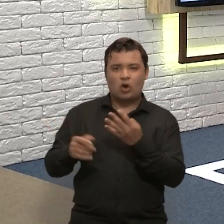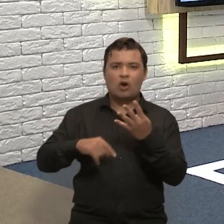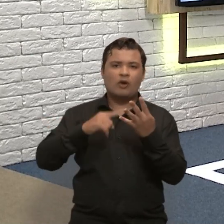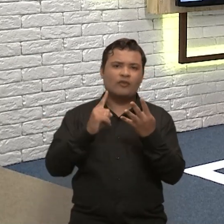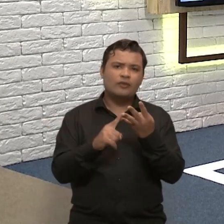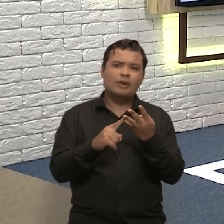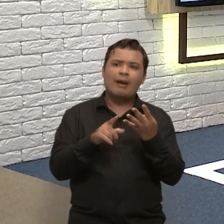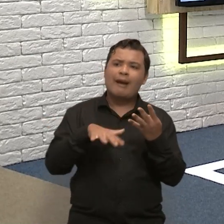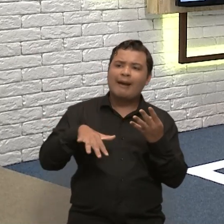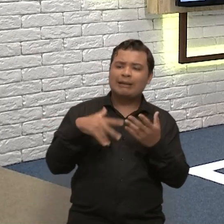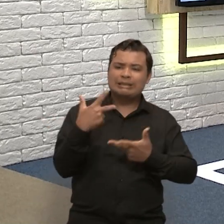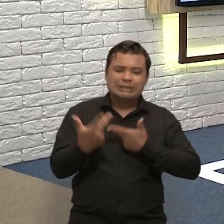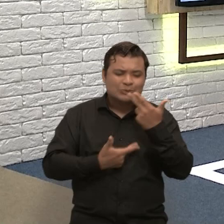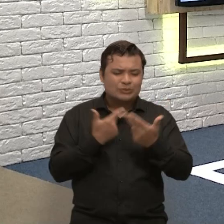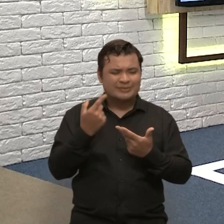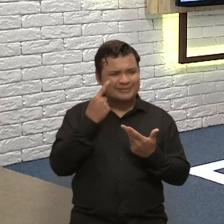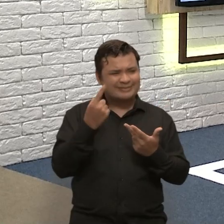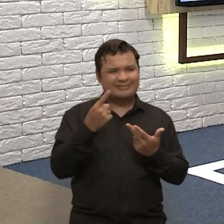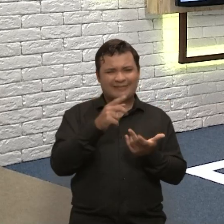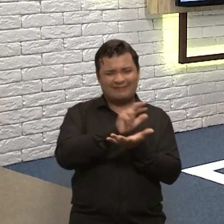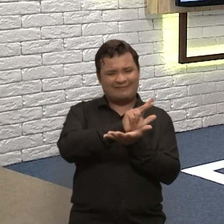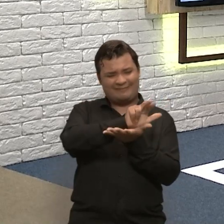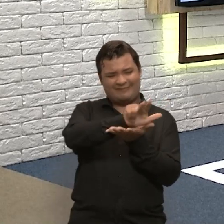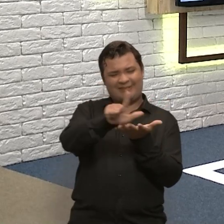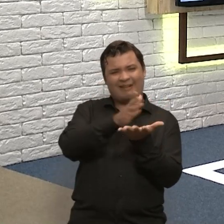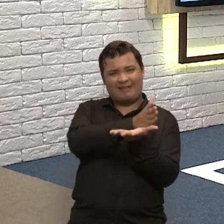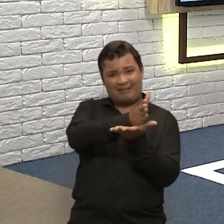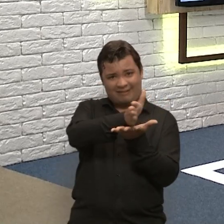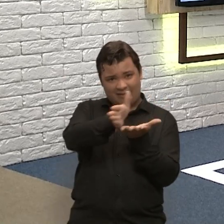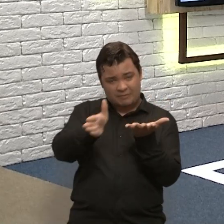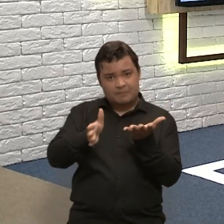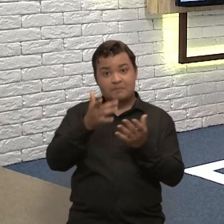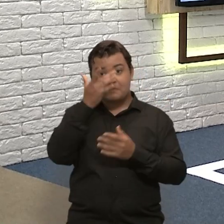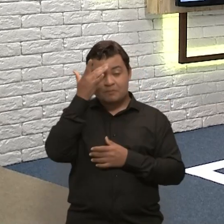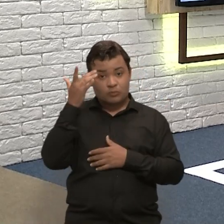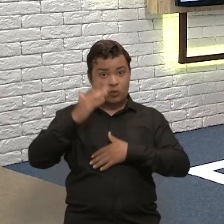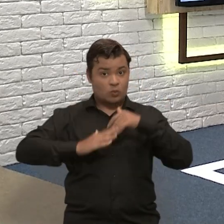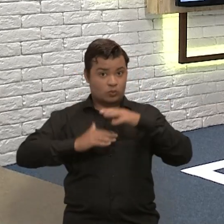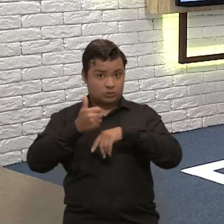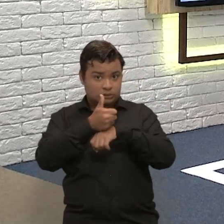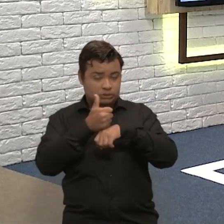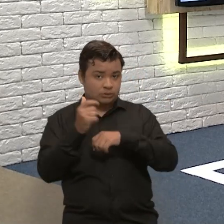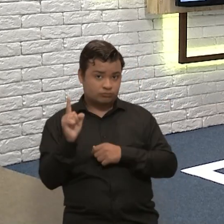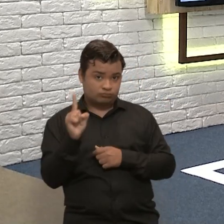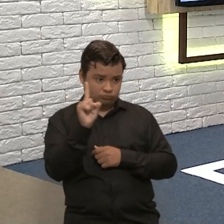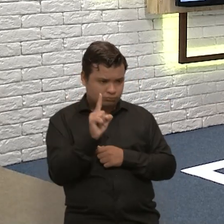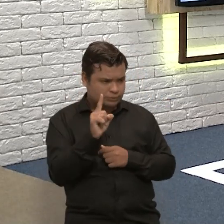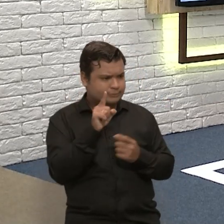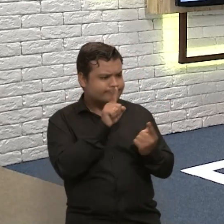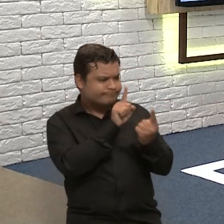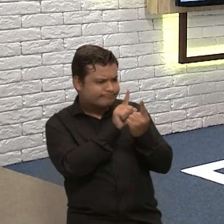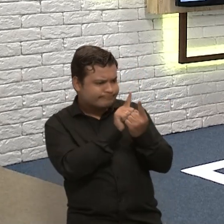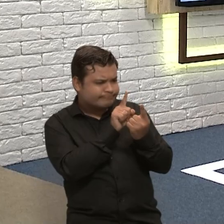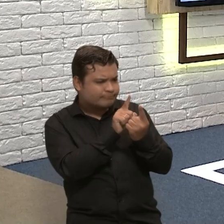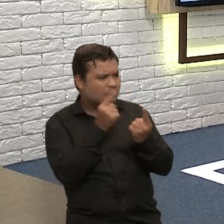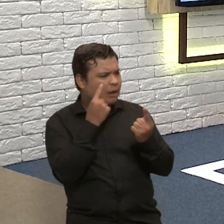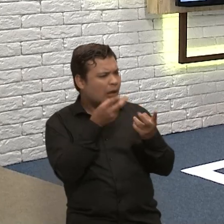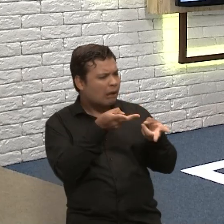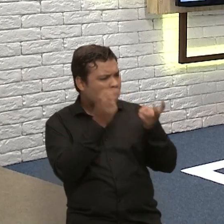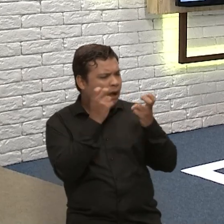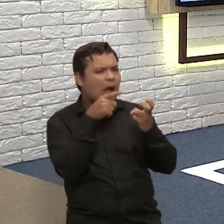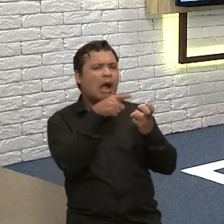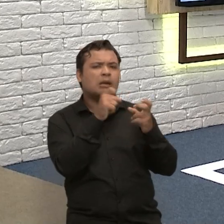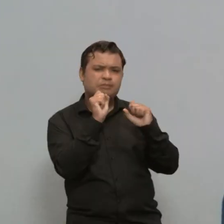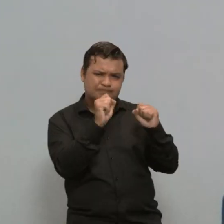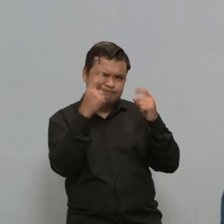Então, ele, ao atender essa mulher e ele perceber sinais ou sintomas sugestivos de que ela